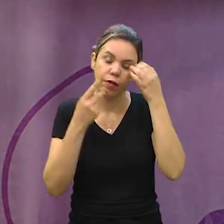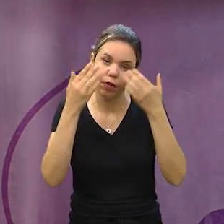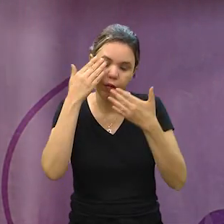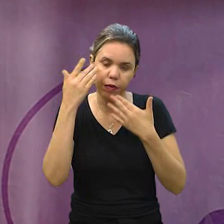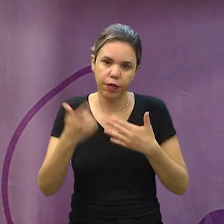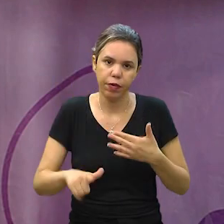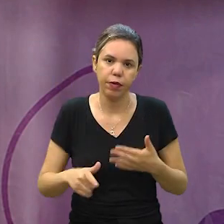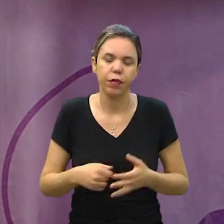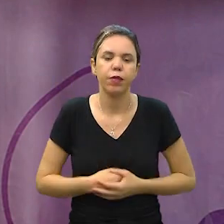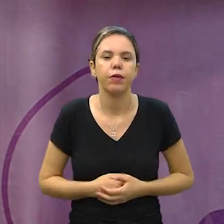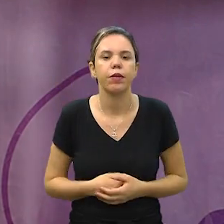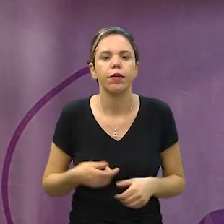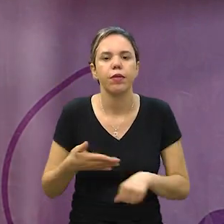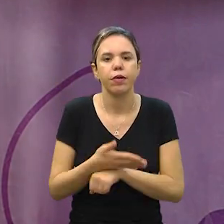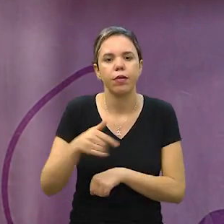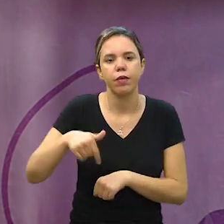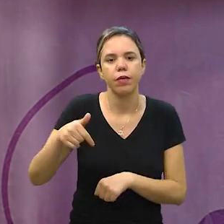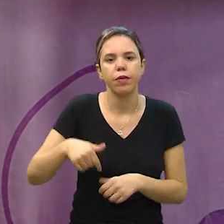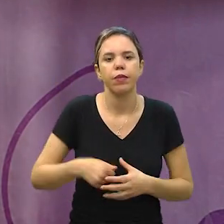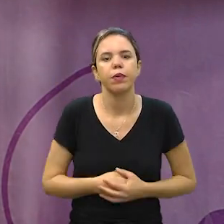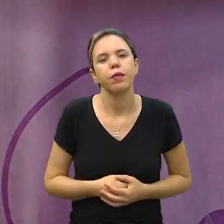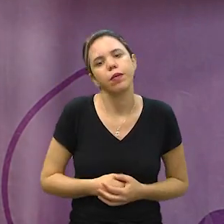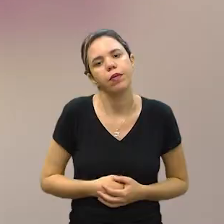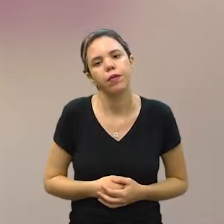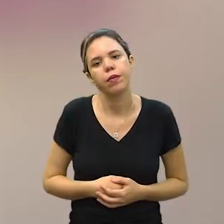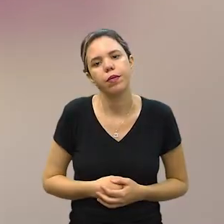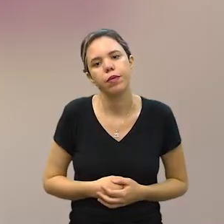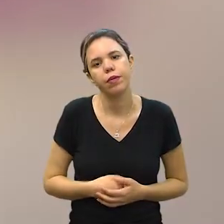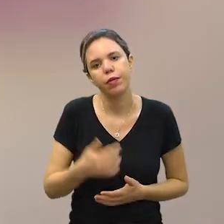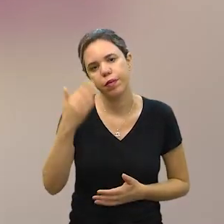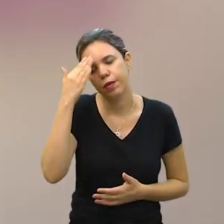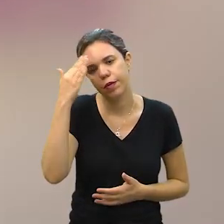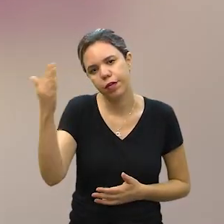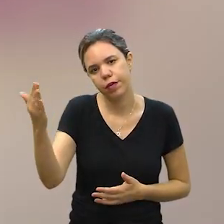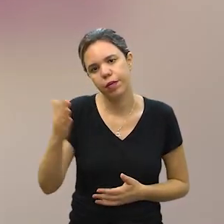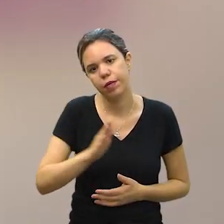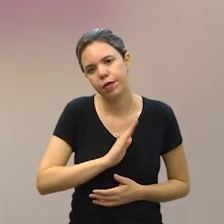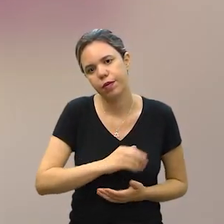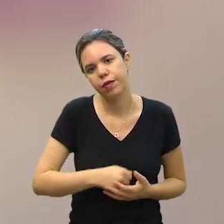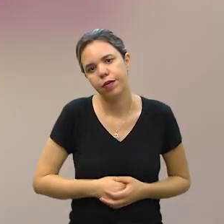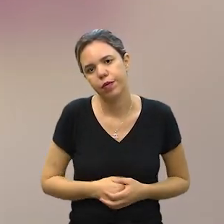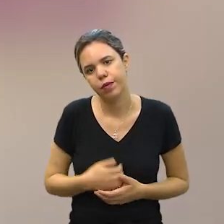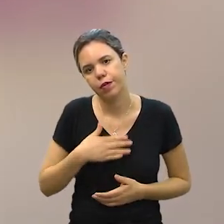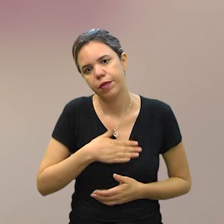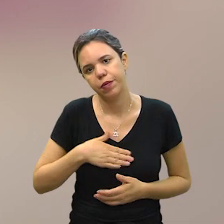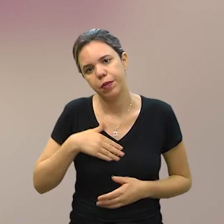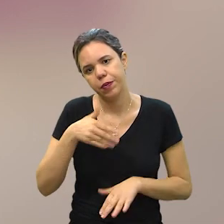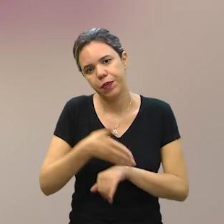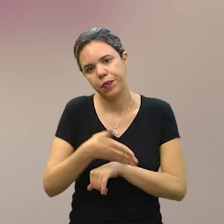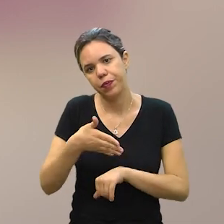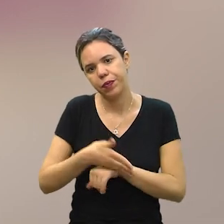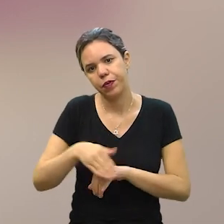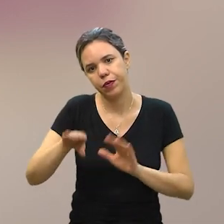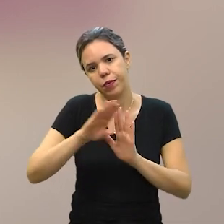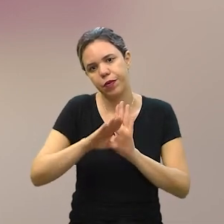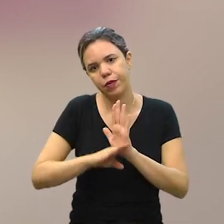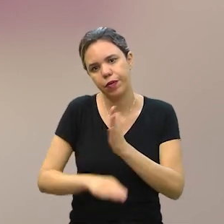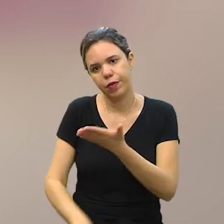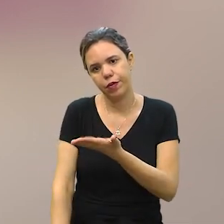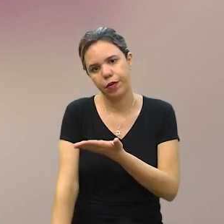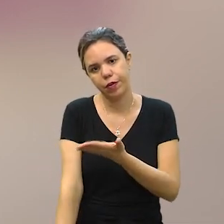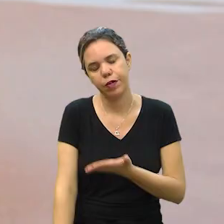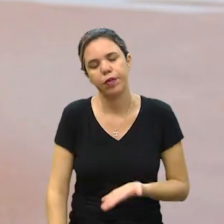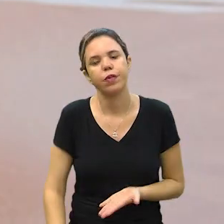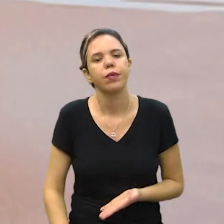bate-papo, eu quero agradecer novamente a sua participação aqui. Ô, Viviane, eu que agradeço de coração, um prazer participar aqui do programa